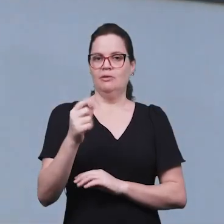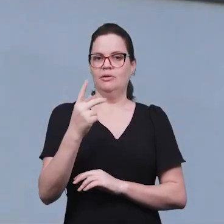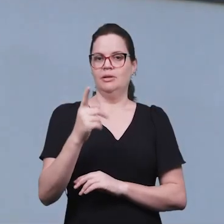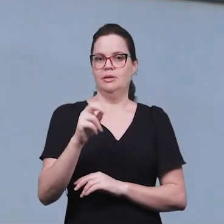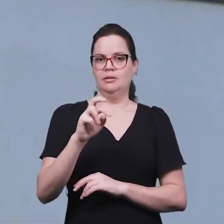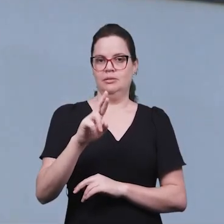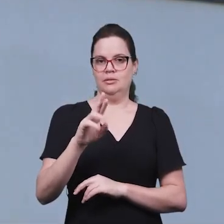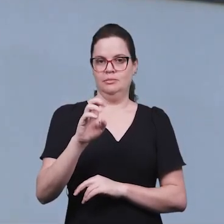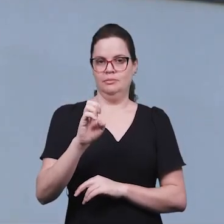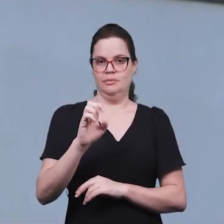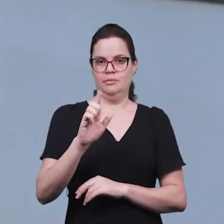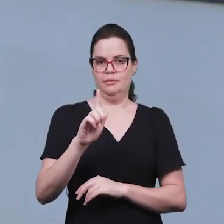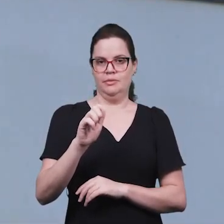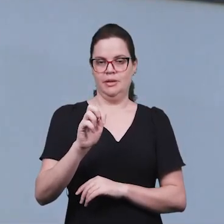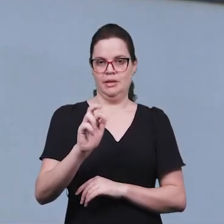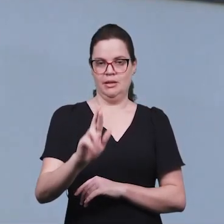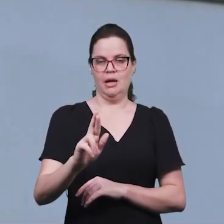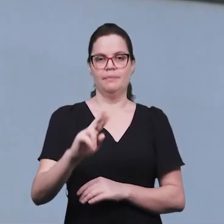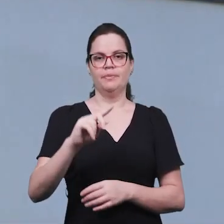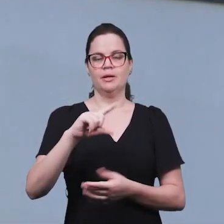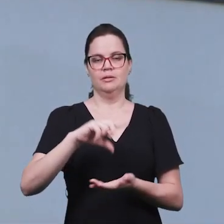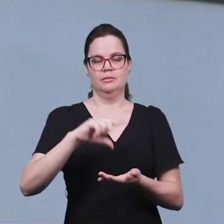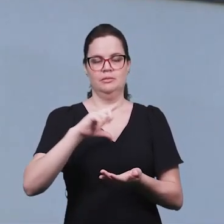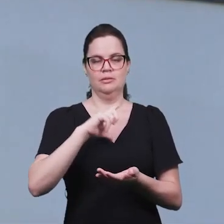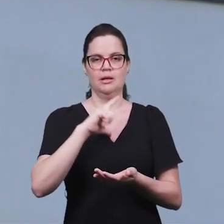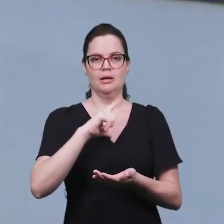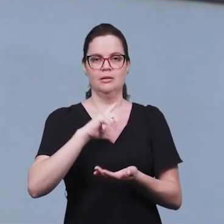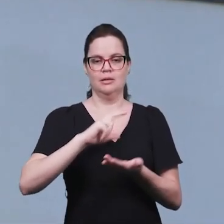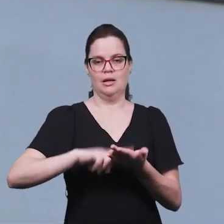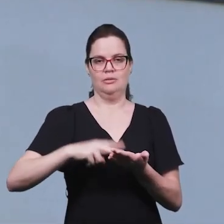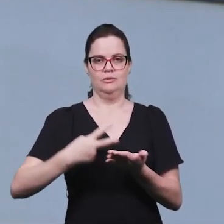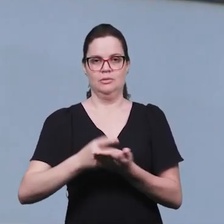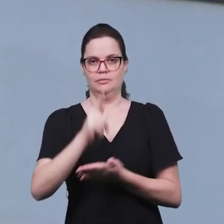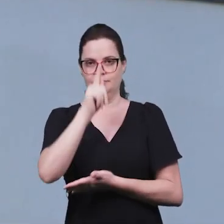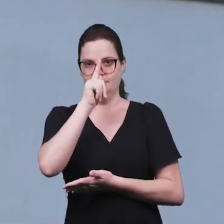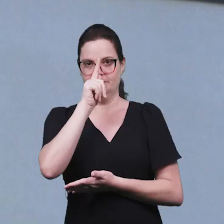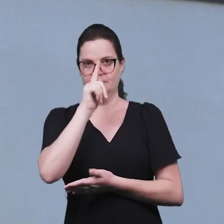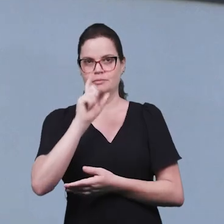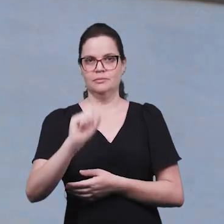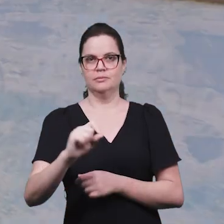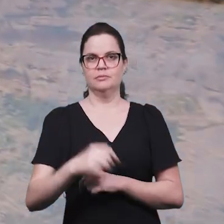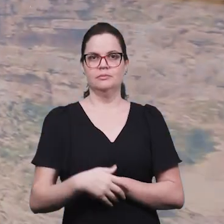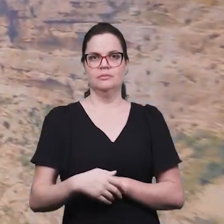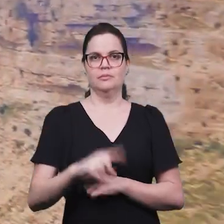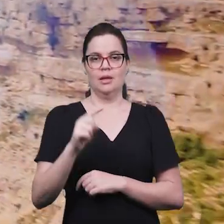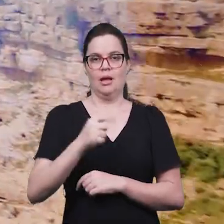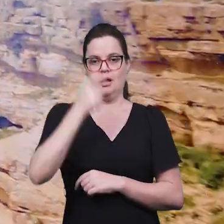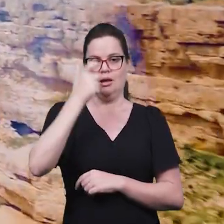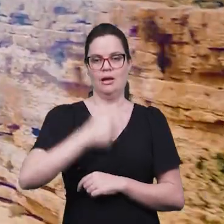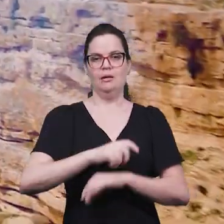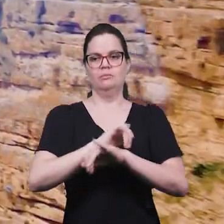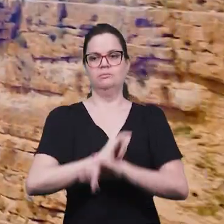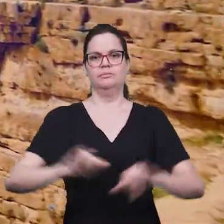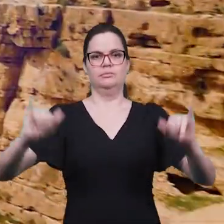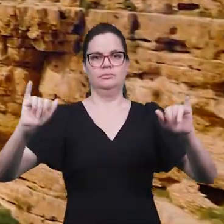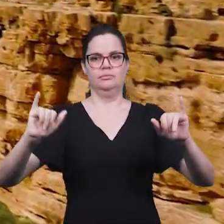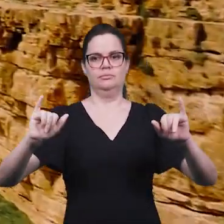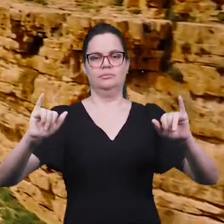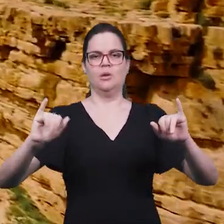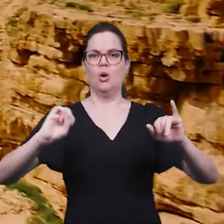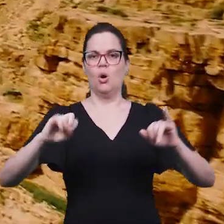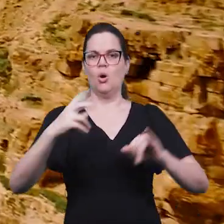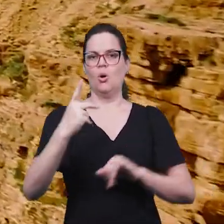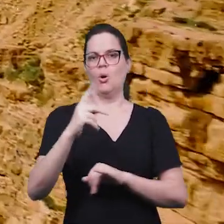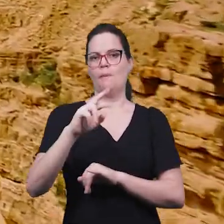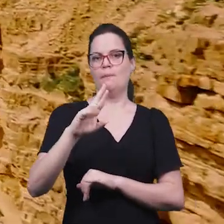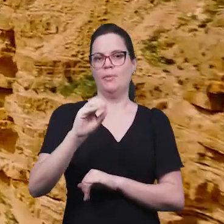pregando, ela deriva de um termo grego que significa literalmente ser um arauto ou